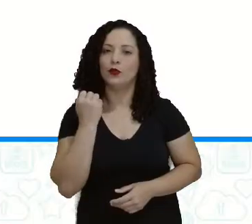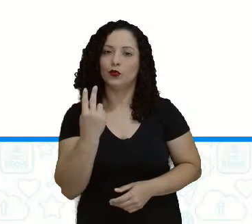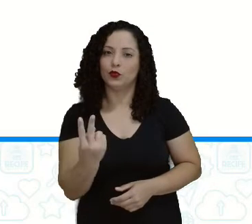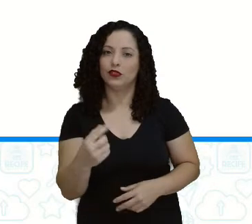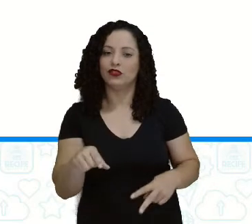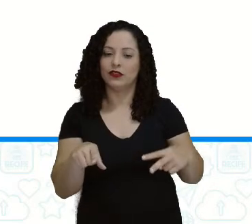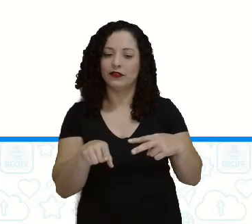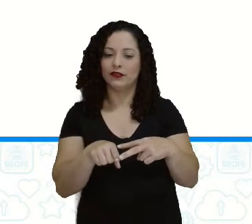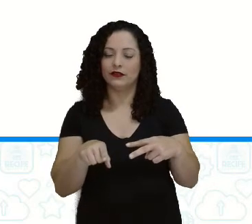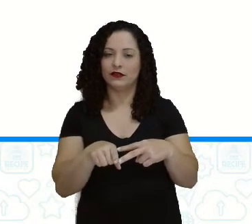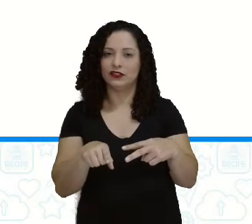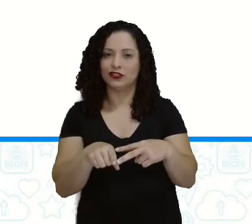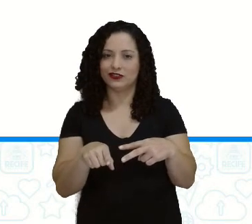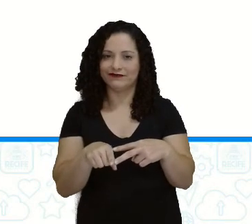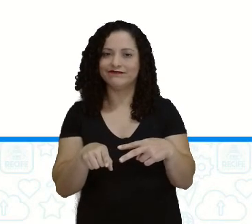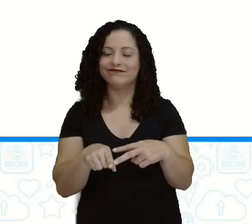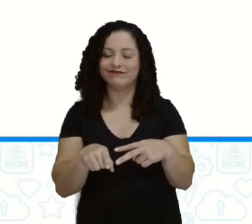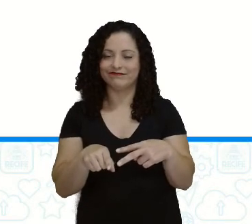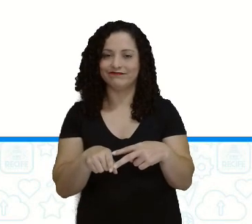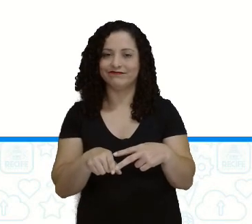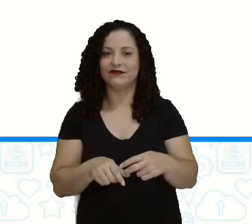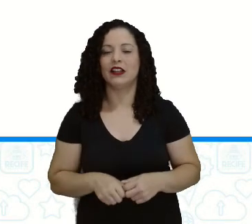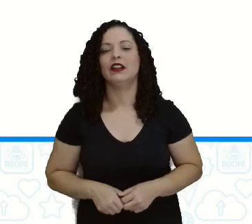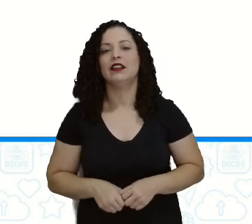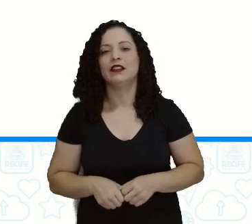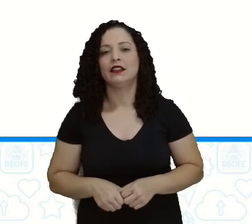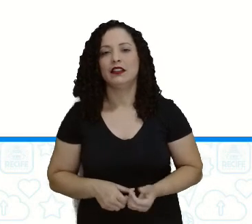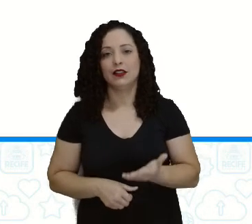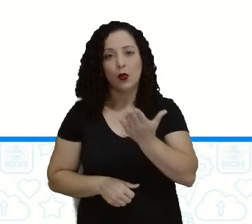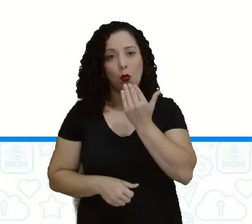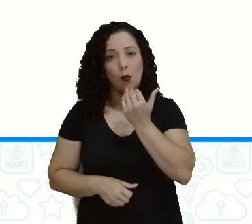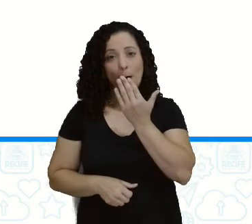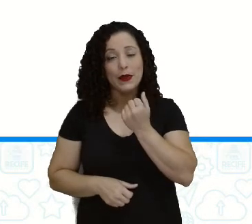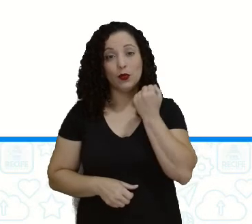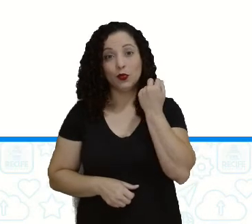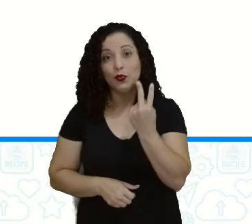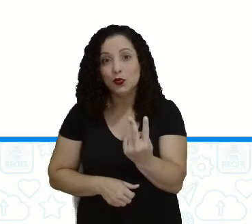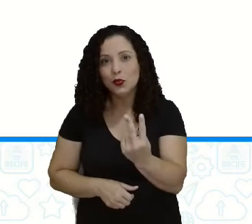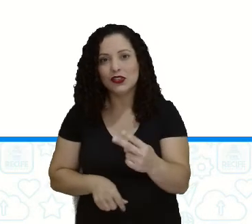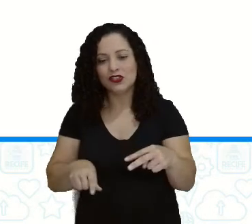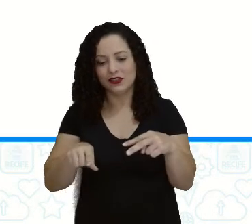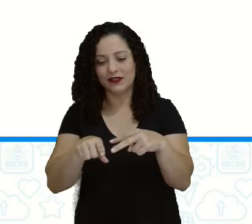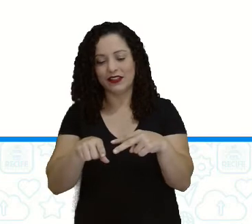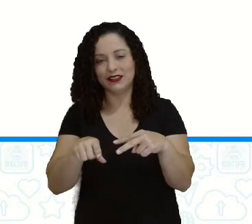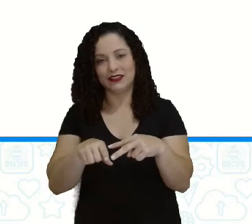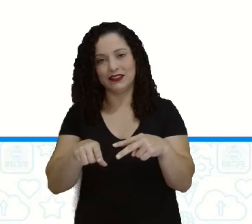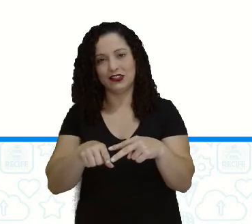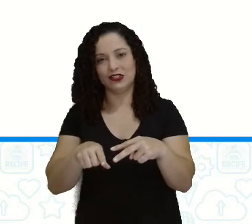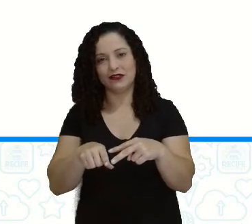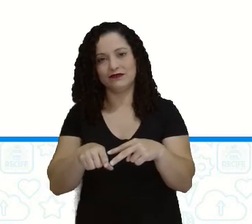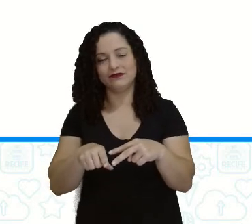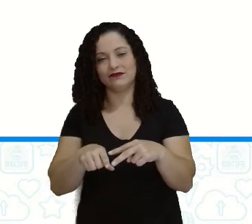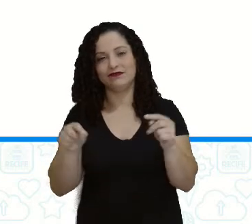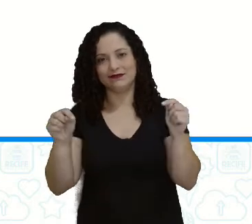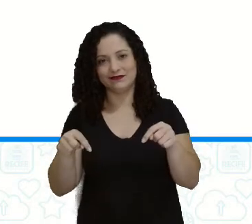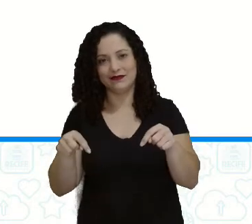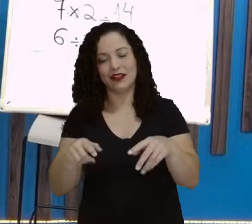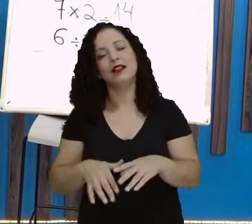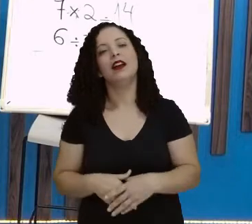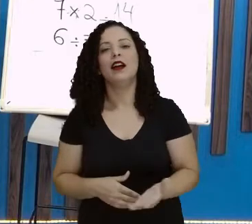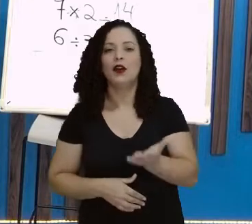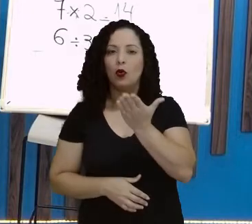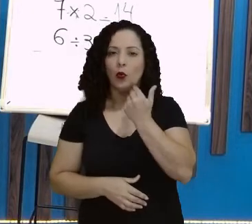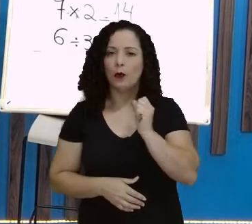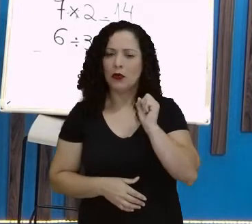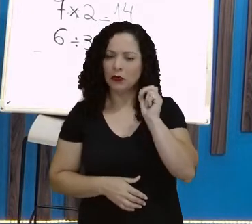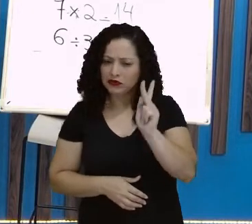da pizza. Ele comeu a terça parte da pizza. Então, ele comeu 2 fatias. Olha aí, ele comeu com moderação,